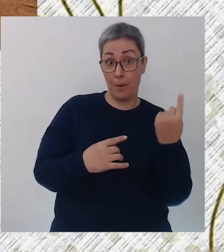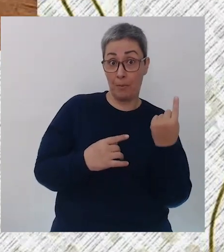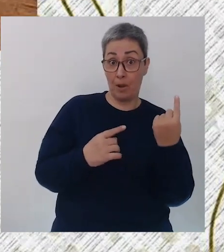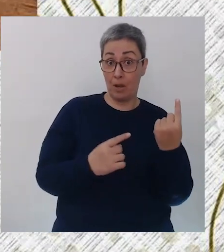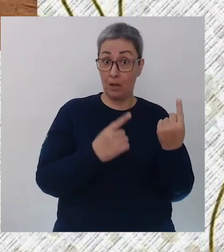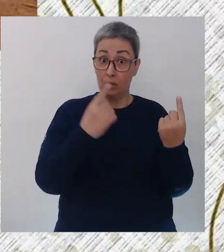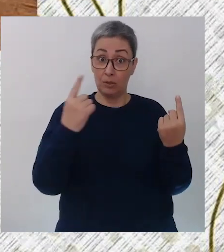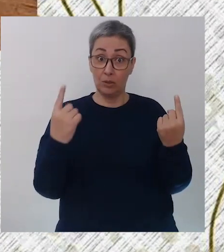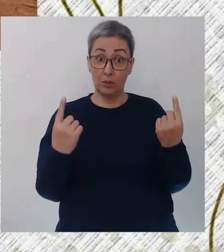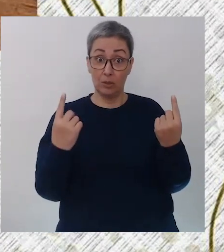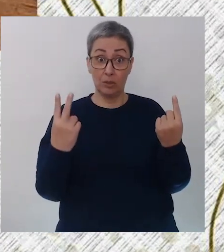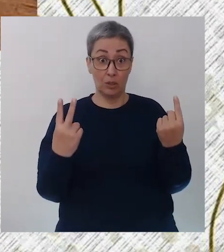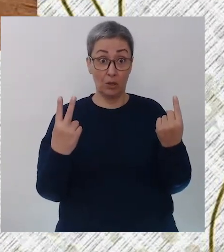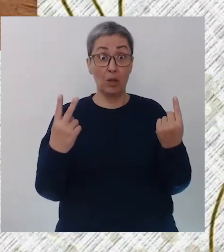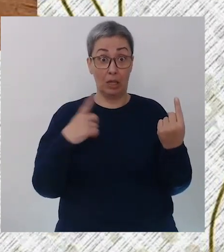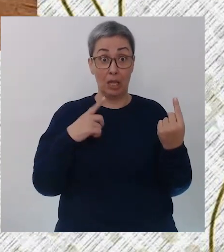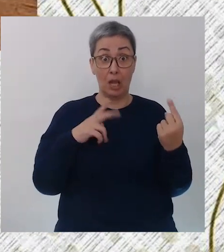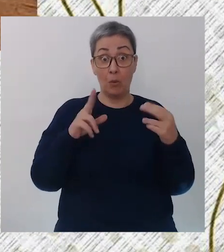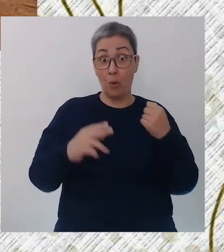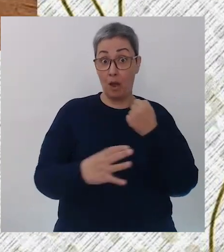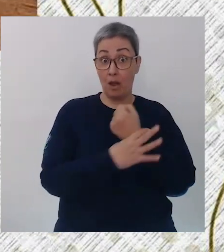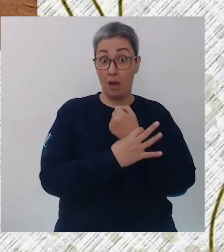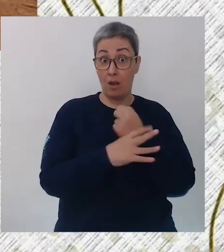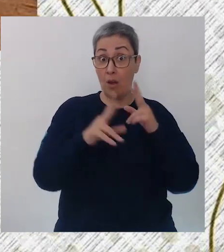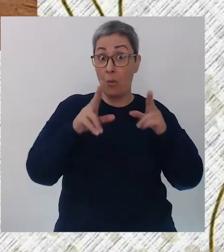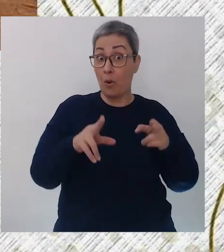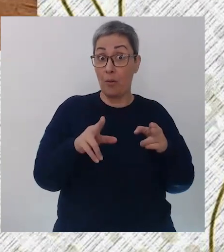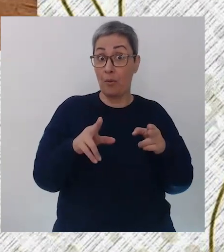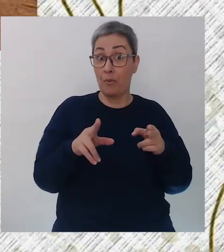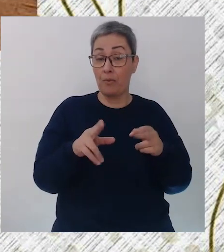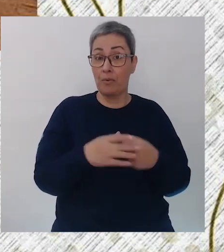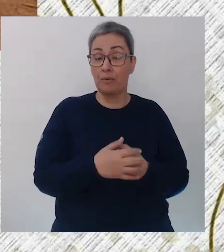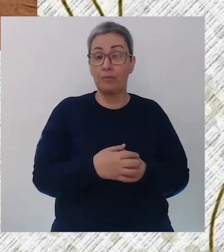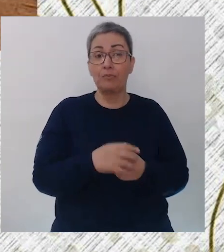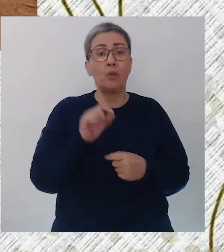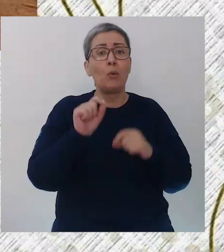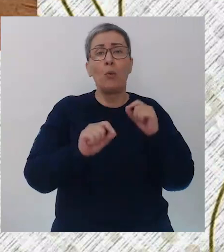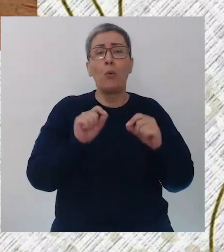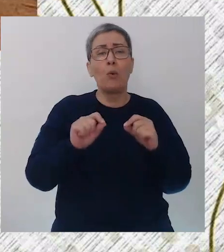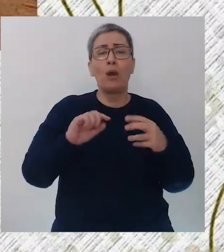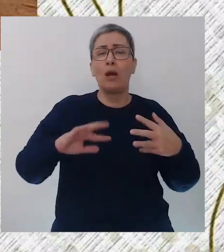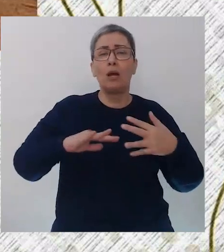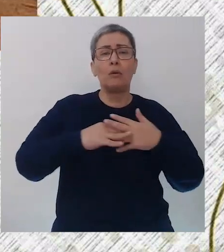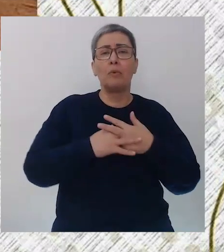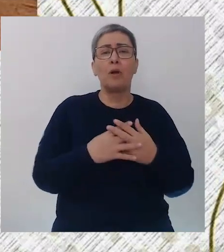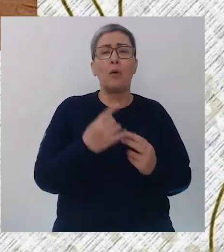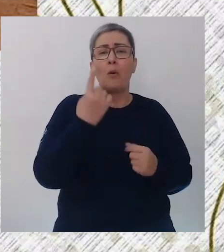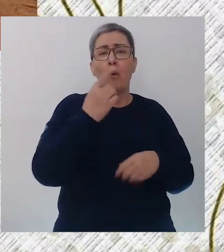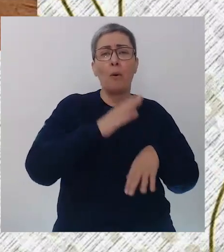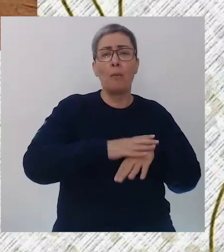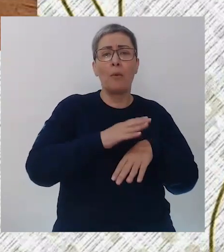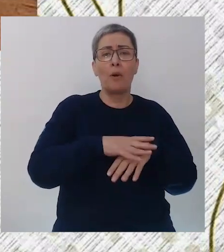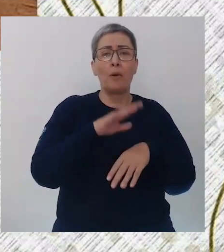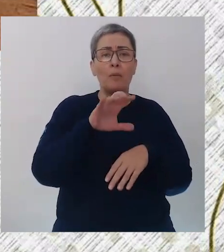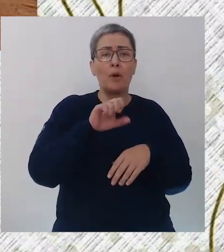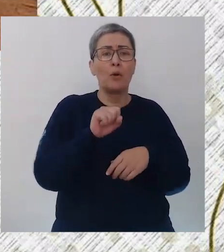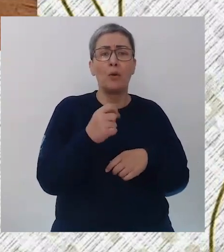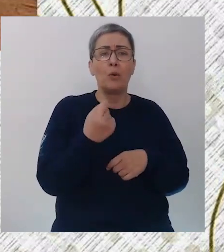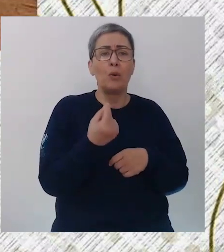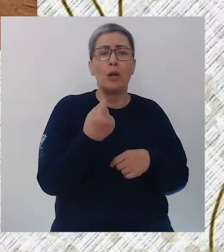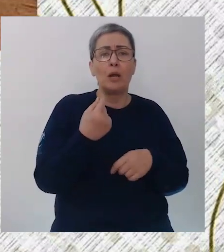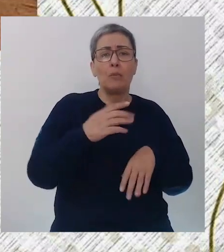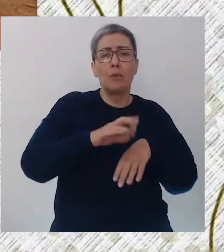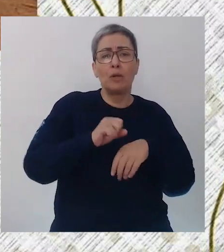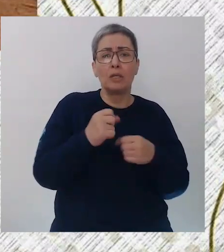dos cidadãos da segunda são garantidos da mesma maneira? O que esse cidadão da primeira está segurando? E por que será que ele